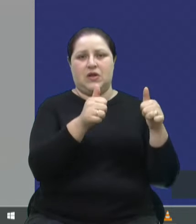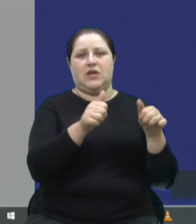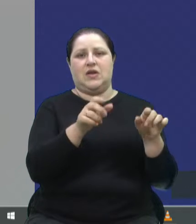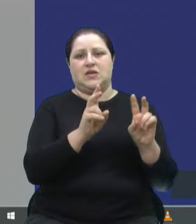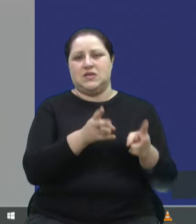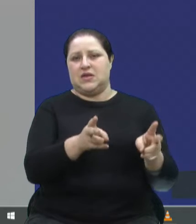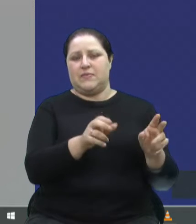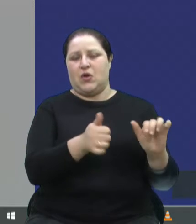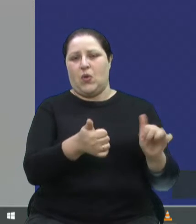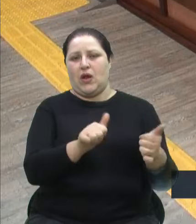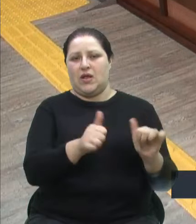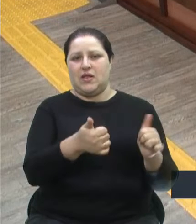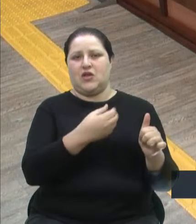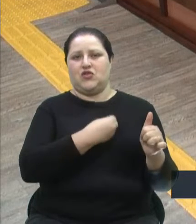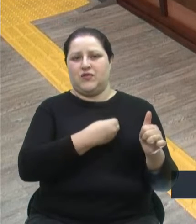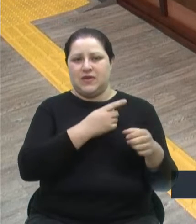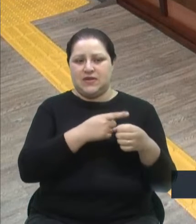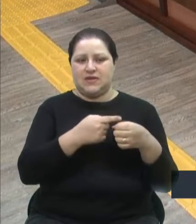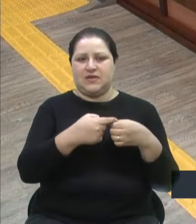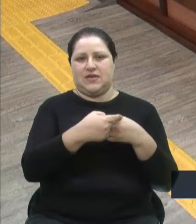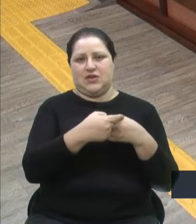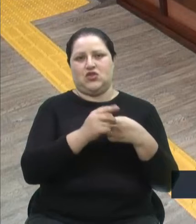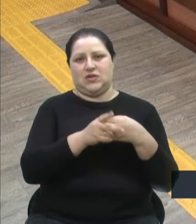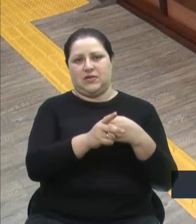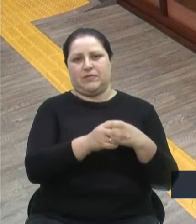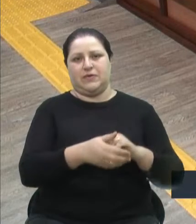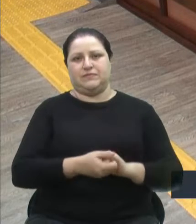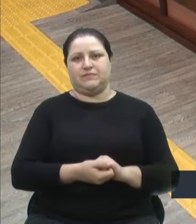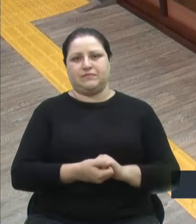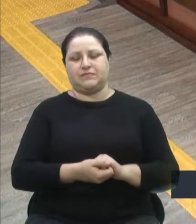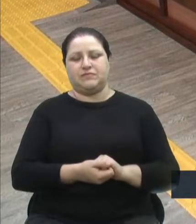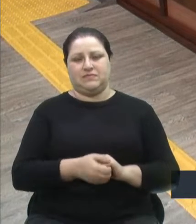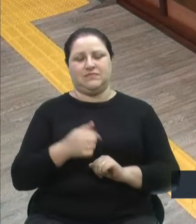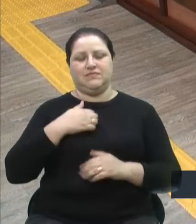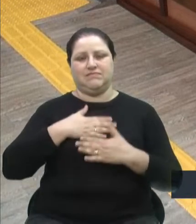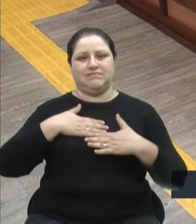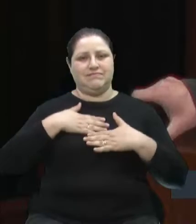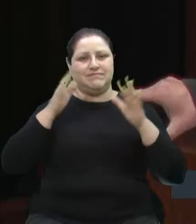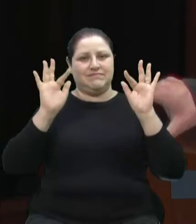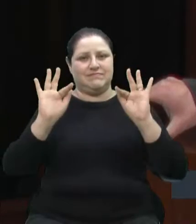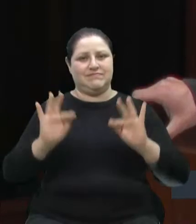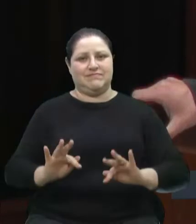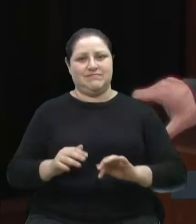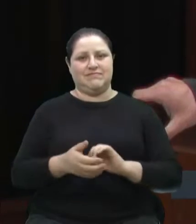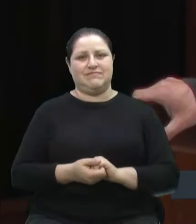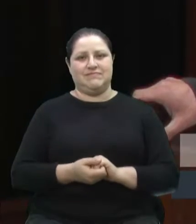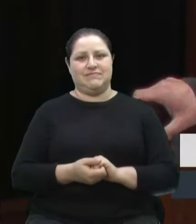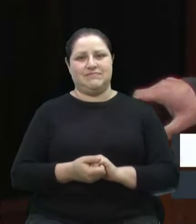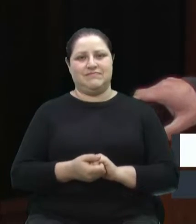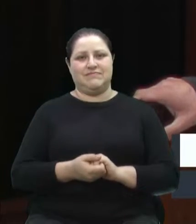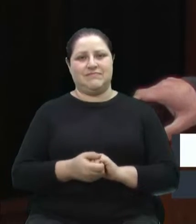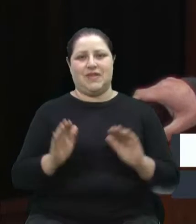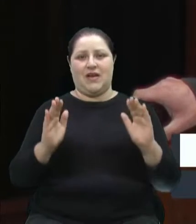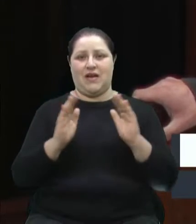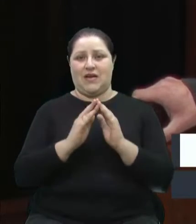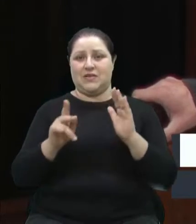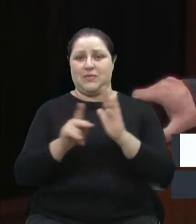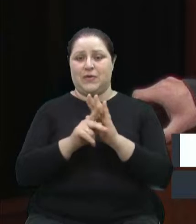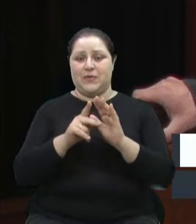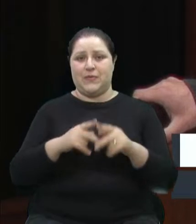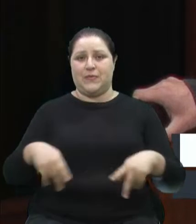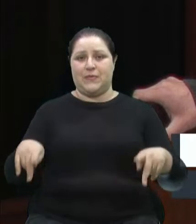mais qualidade de vida para o nosso município. Fico feliz que a Casa do Povo,